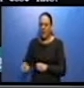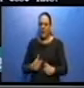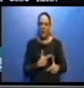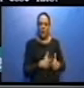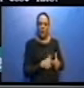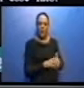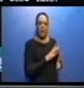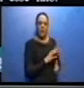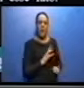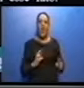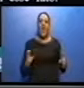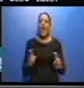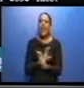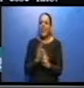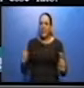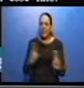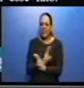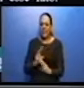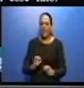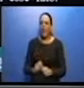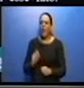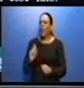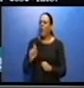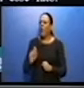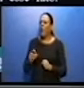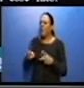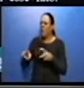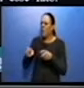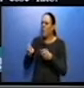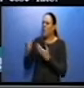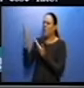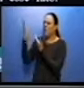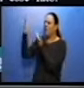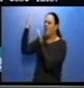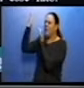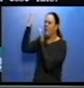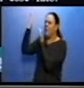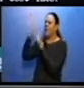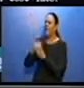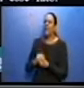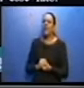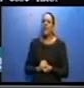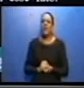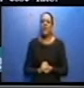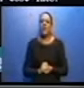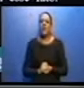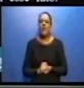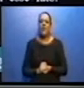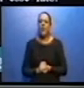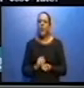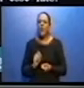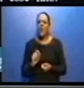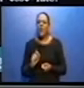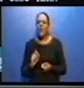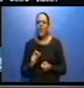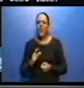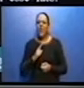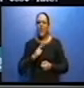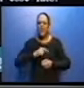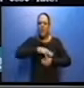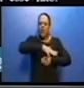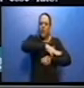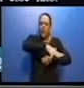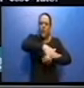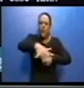essa imagem, o que vocês podem visualizar aí, né? O que a gente vê? O que está acontecendo? O que está no horizonte dessa imagem,